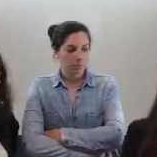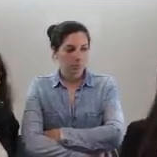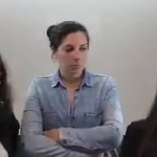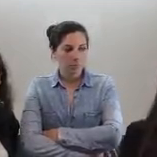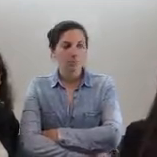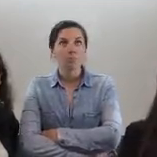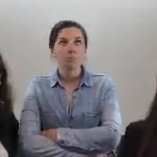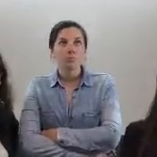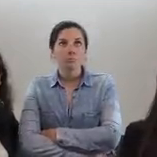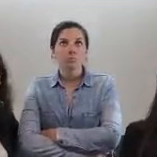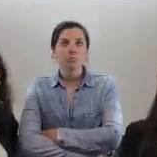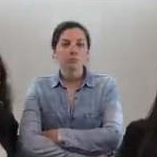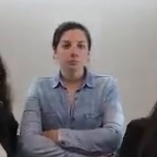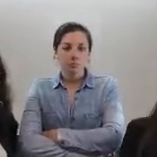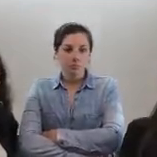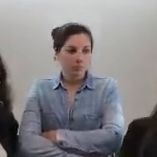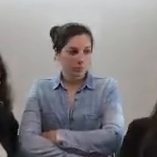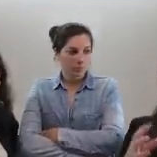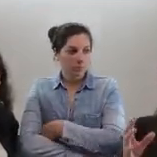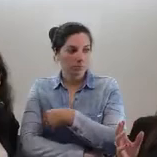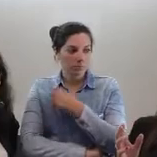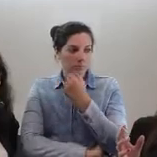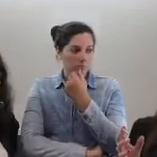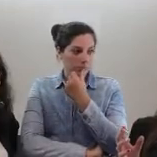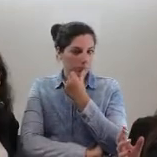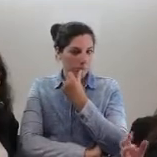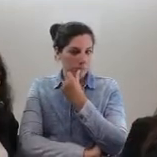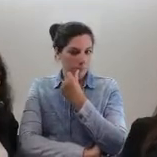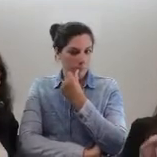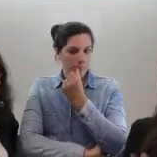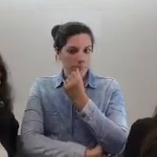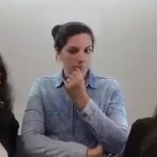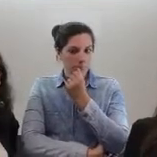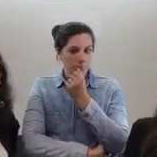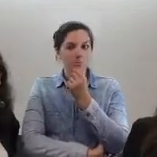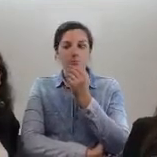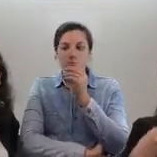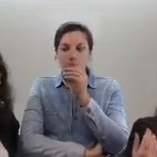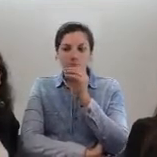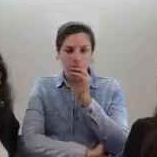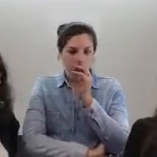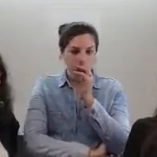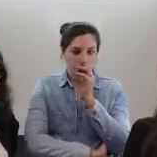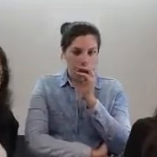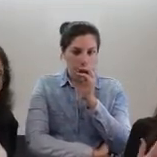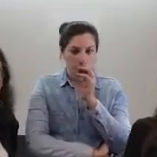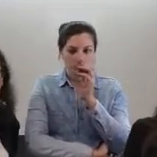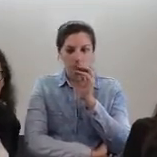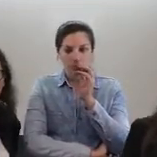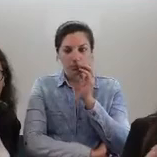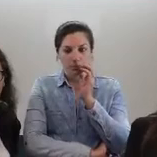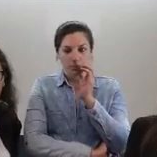pegar casos que vocês vão pesquisar alguns artigos e só tem as 3 primeiras páginas. É que o autor bloqueou e para tu ter acesso completo,